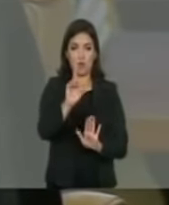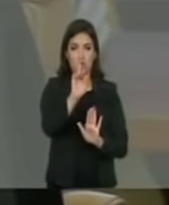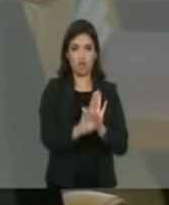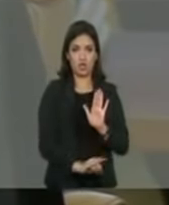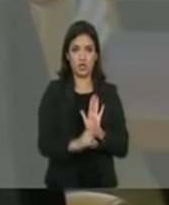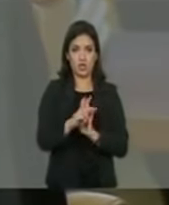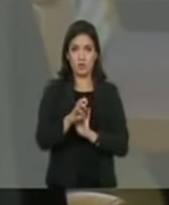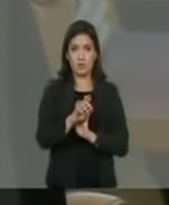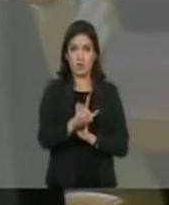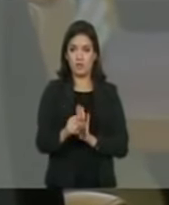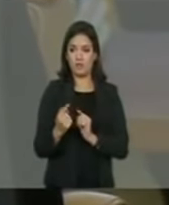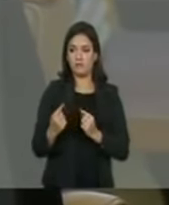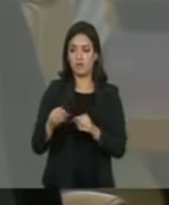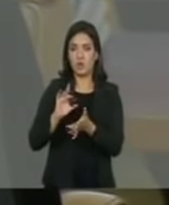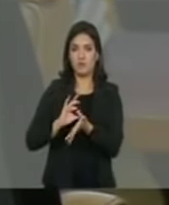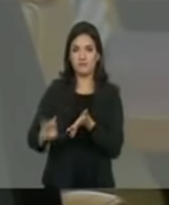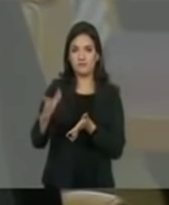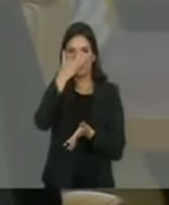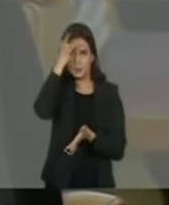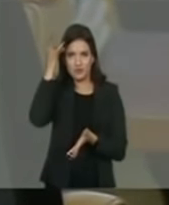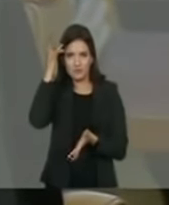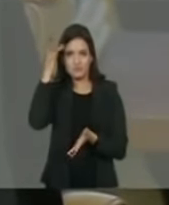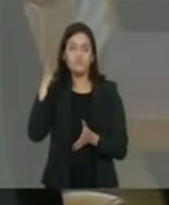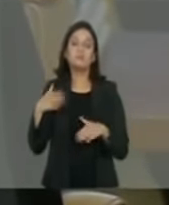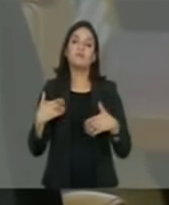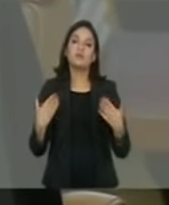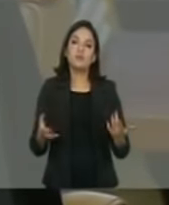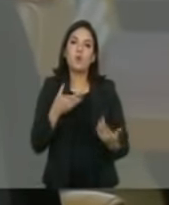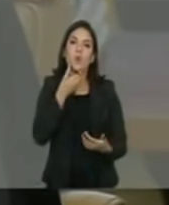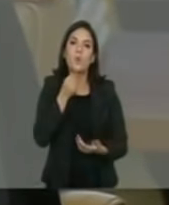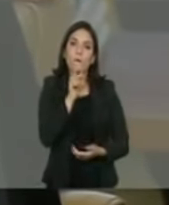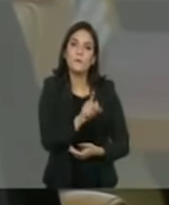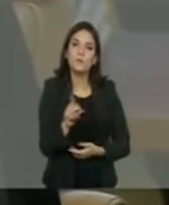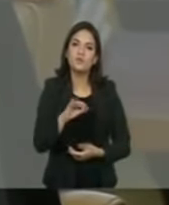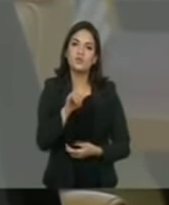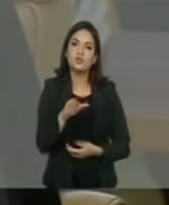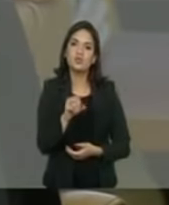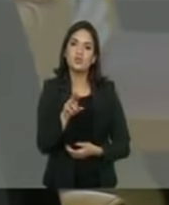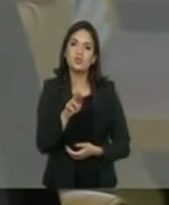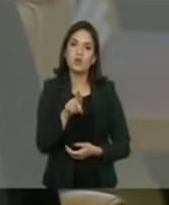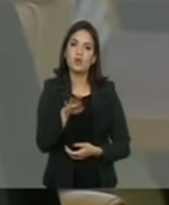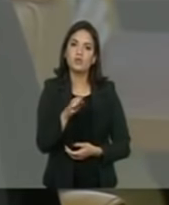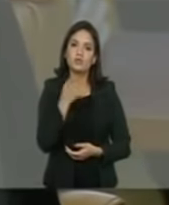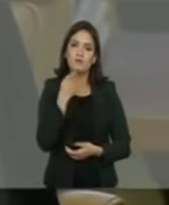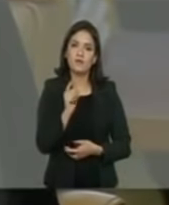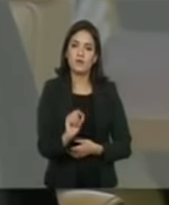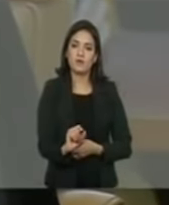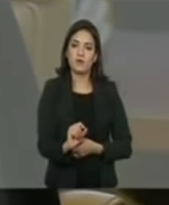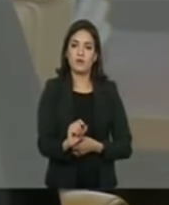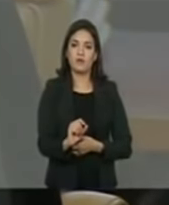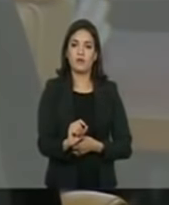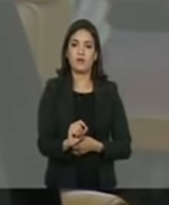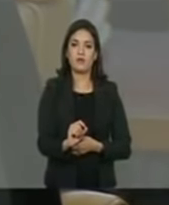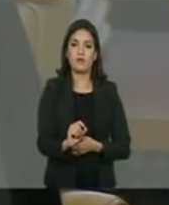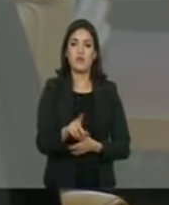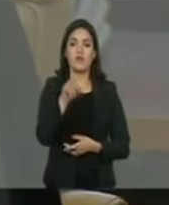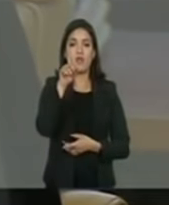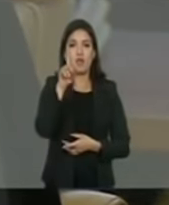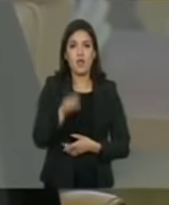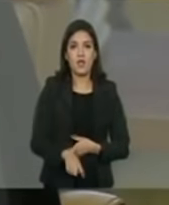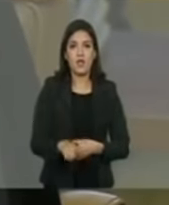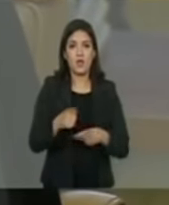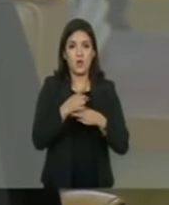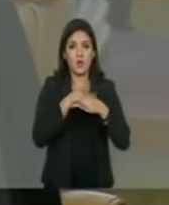inimigo diz o professor jorge figueiredo dias é de resto um fato amplamente